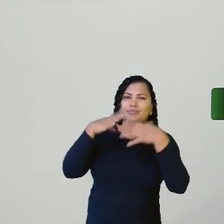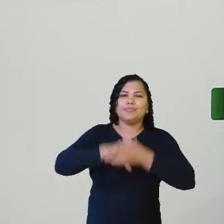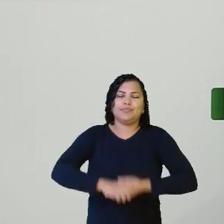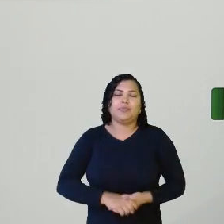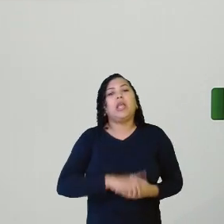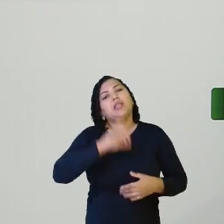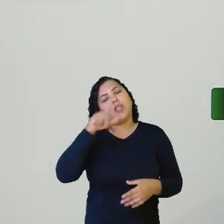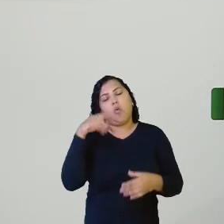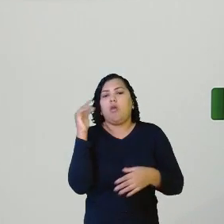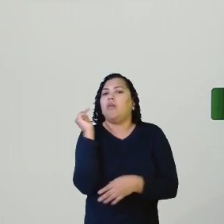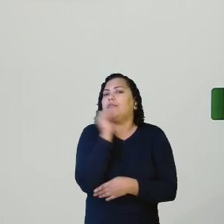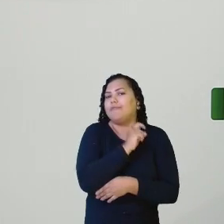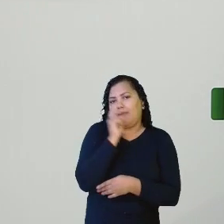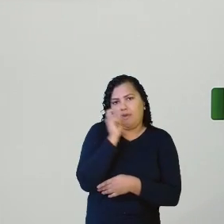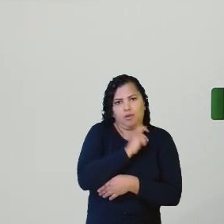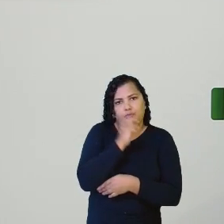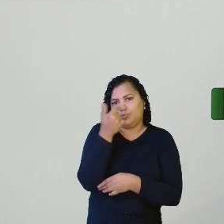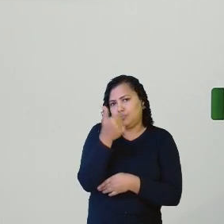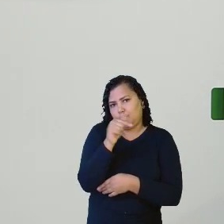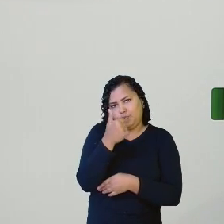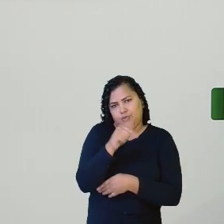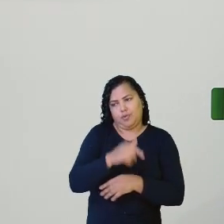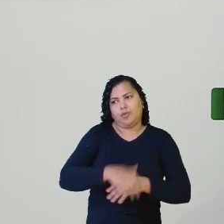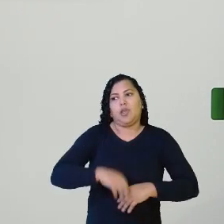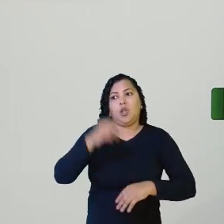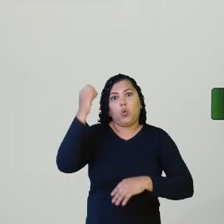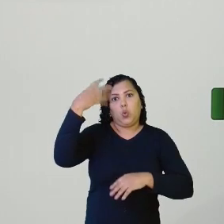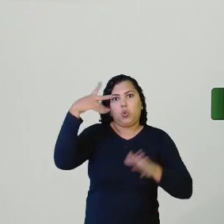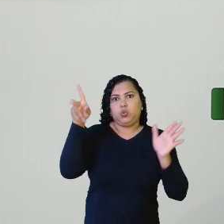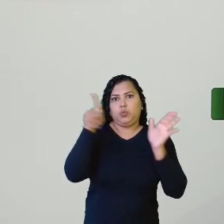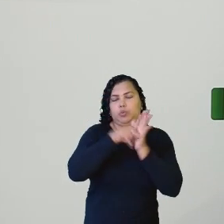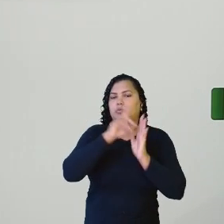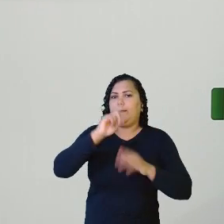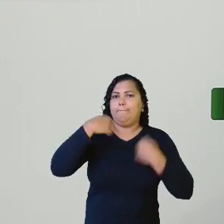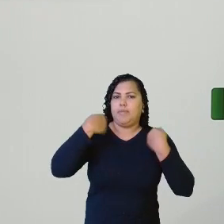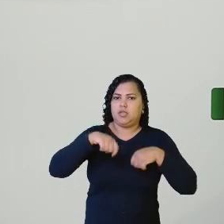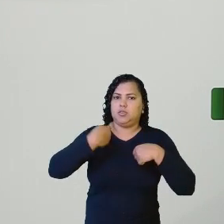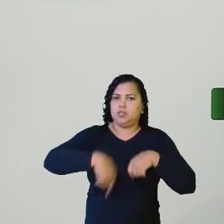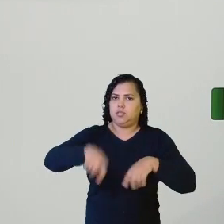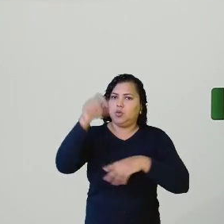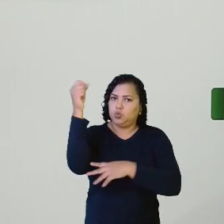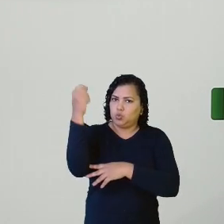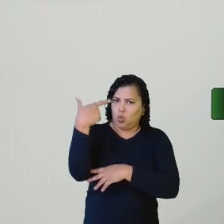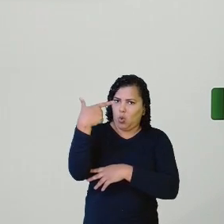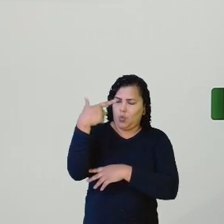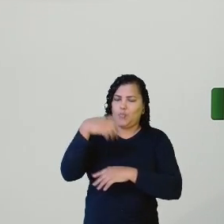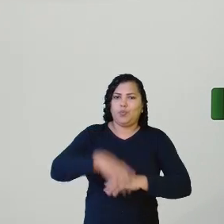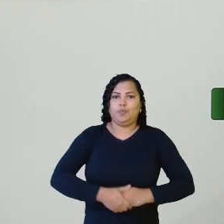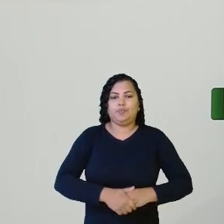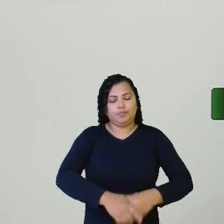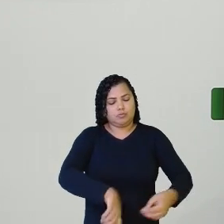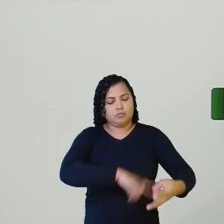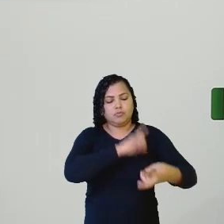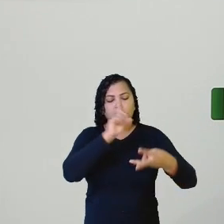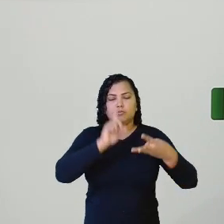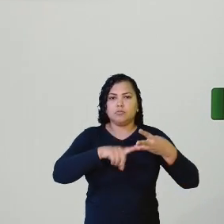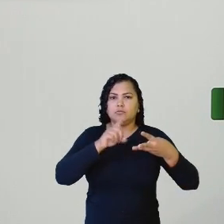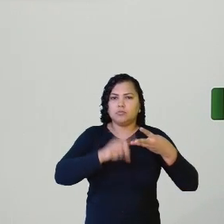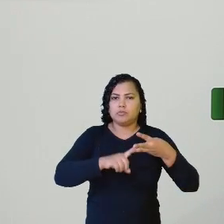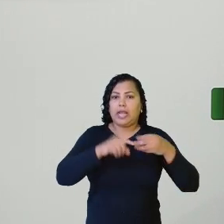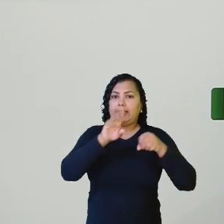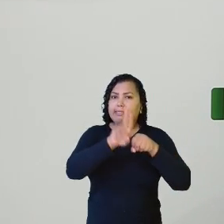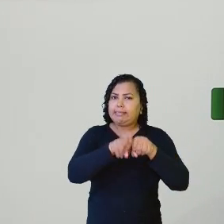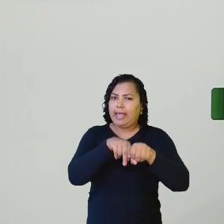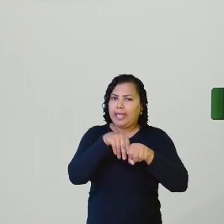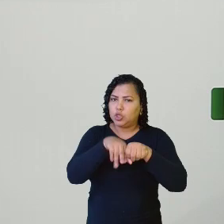sentença é falsa. A Terra não tem luz própria. Ela depende da luz solar. Netuno é o planeta mais próximo ao Sol. Não,